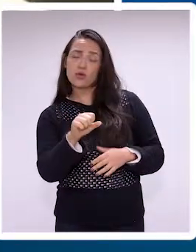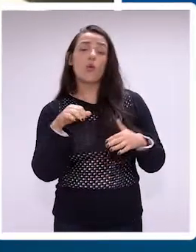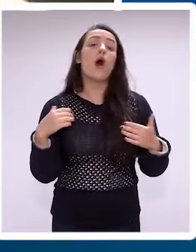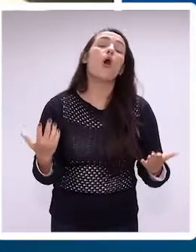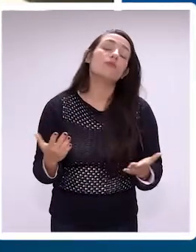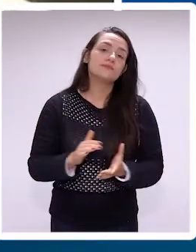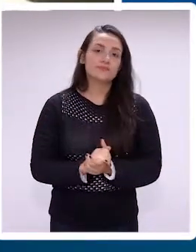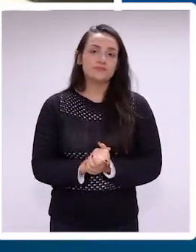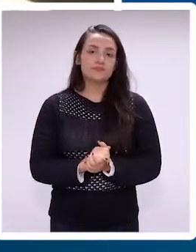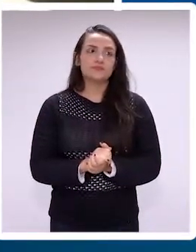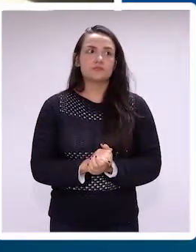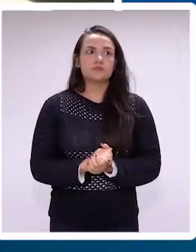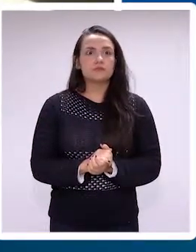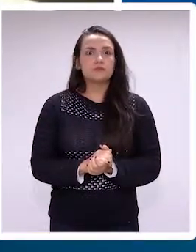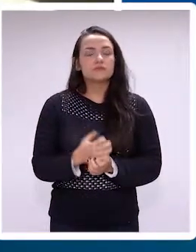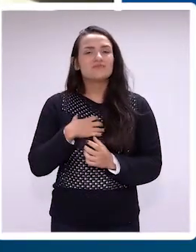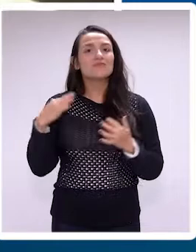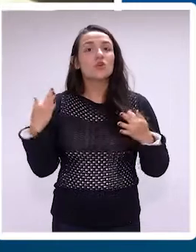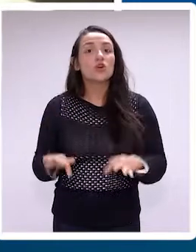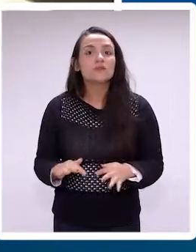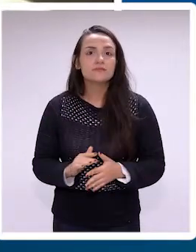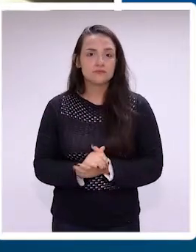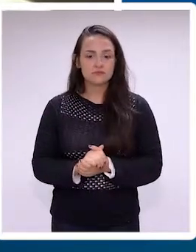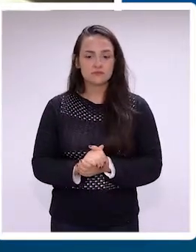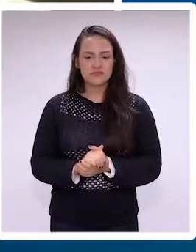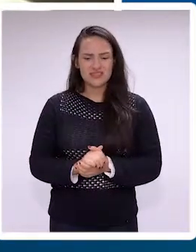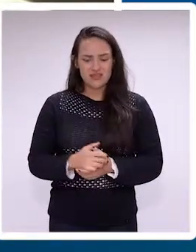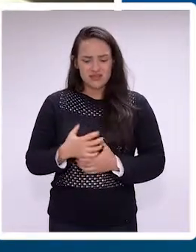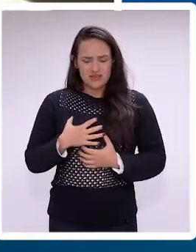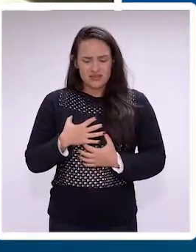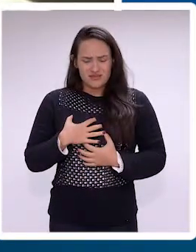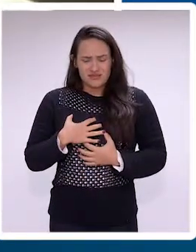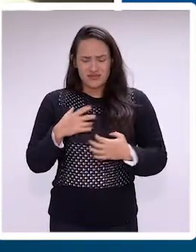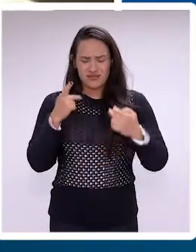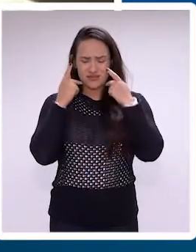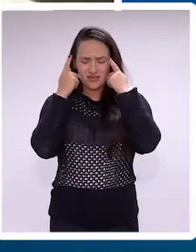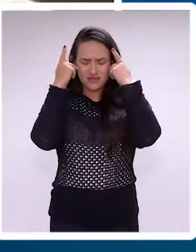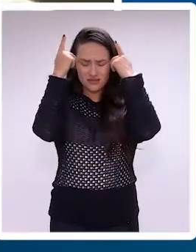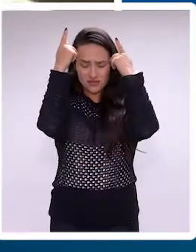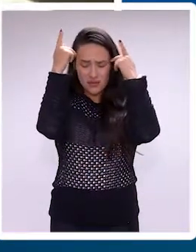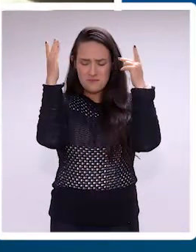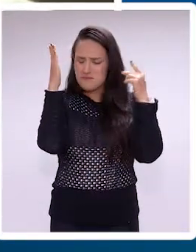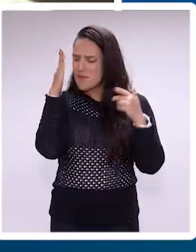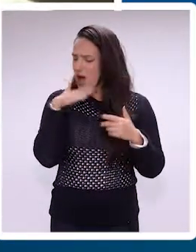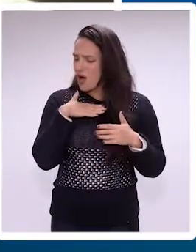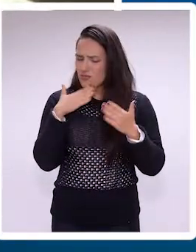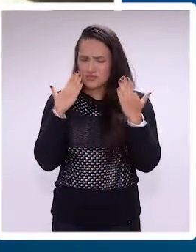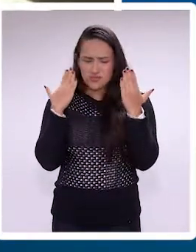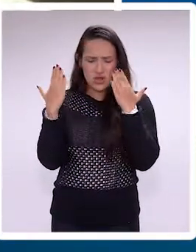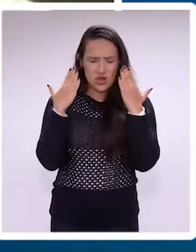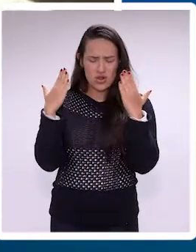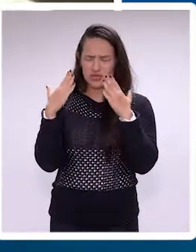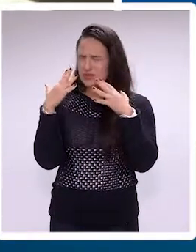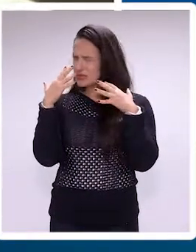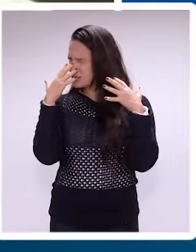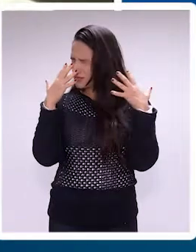Justamente quando pela intensidade me traga dor moral,